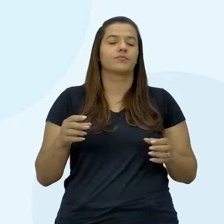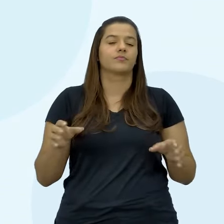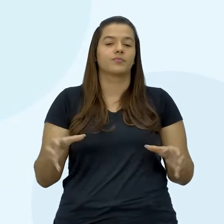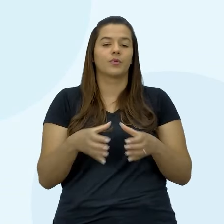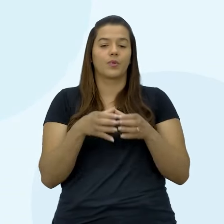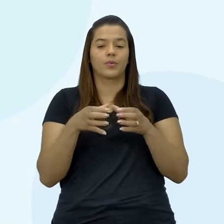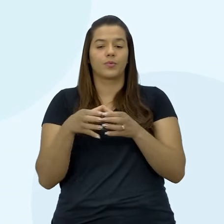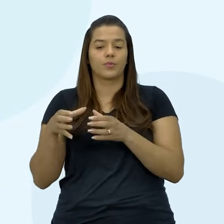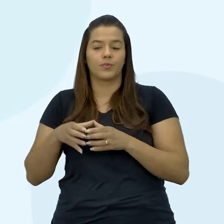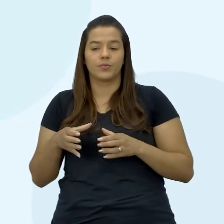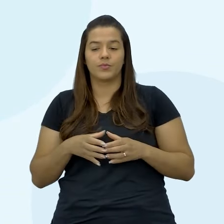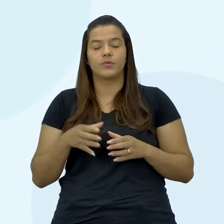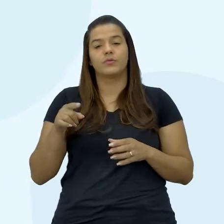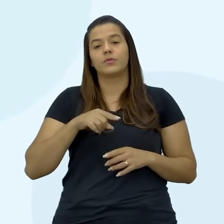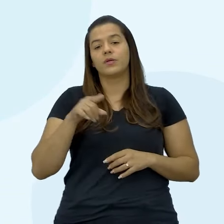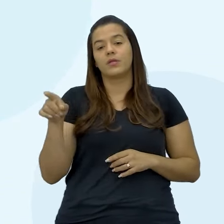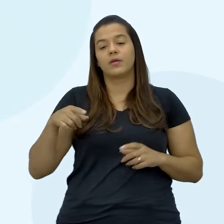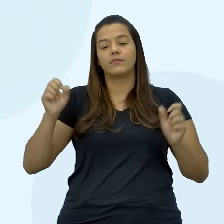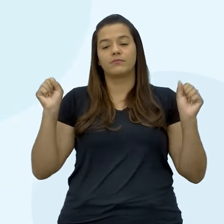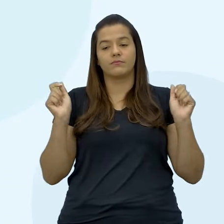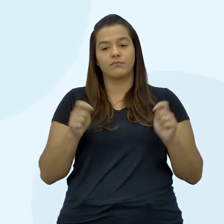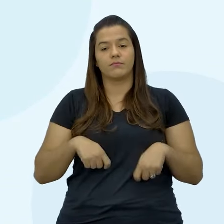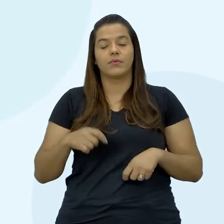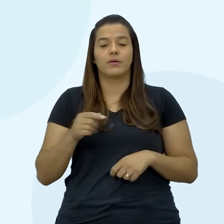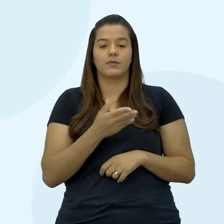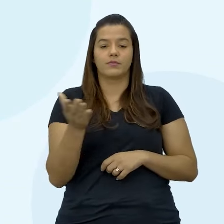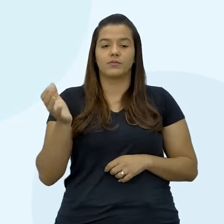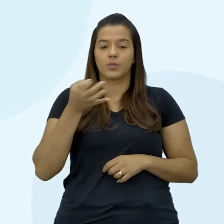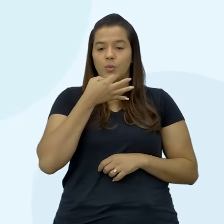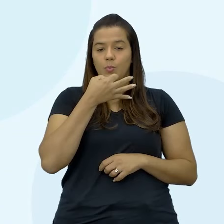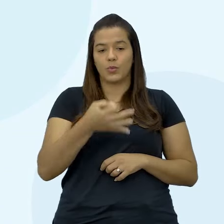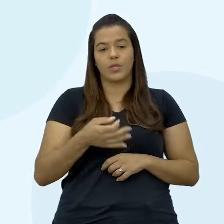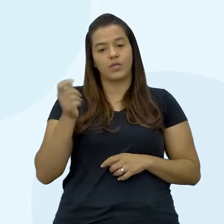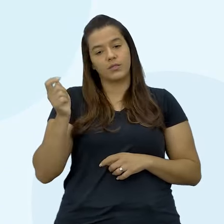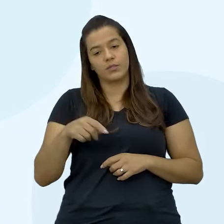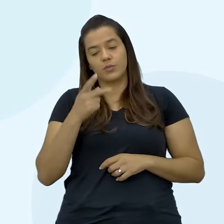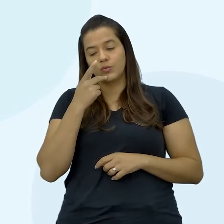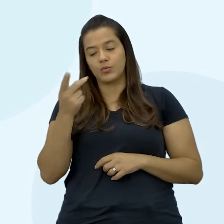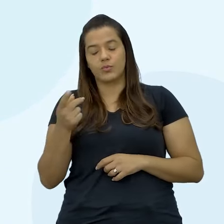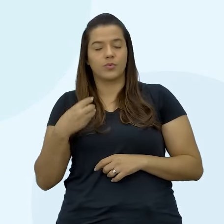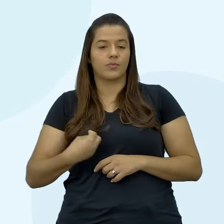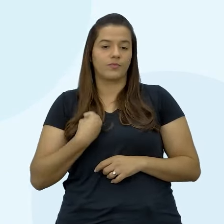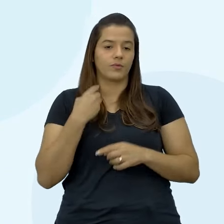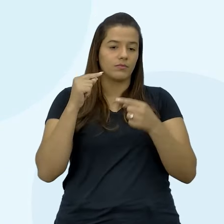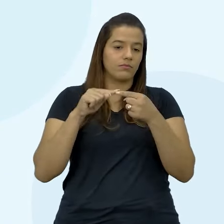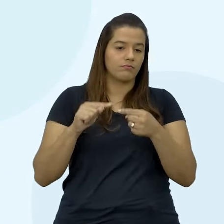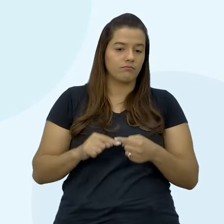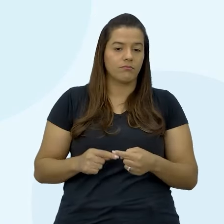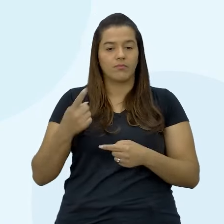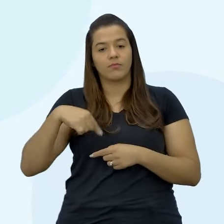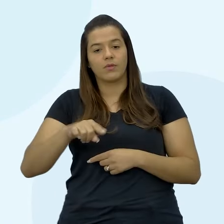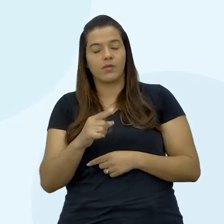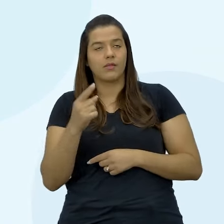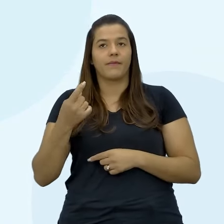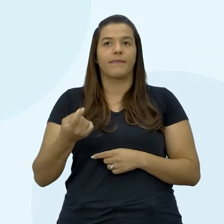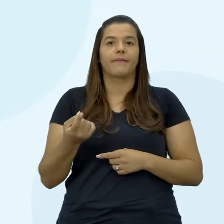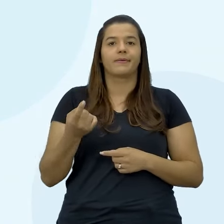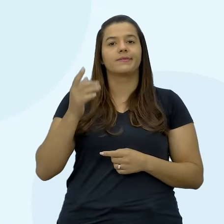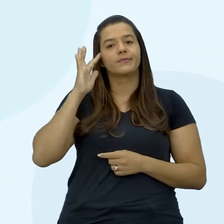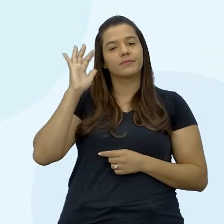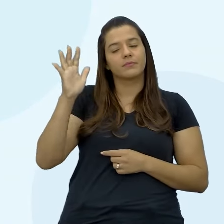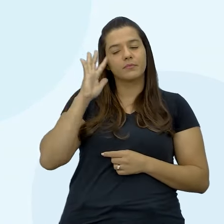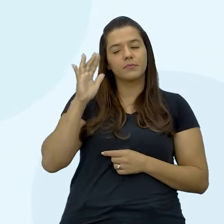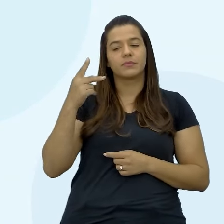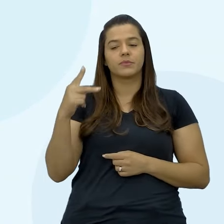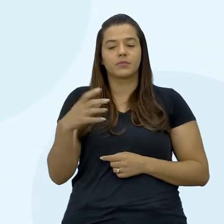além de suas expectativas, podem surgir comentários sobre o seu projeto de vida, citações sobre personalidades que acreditam